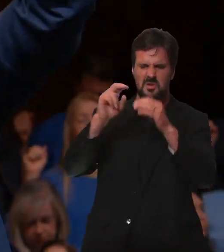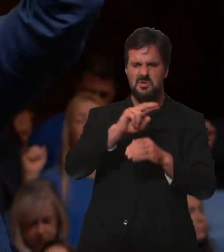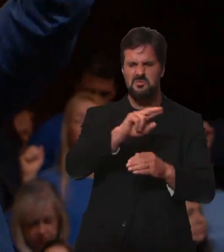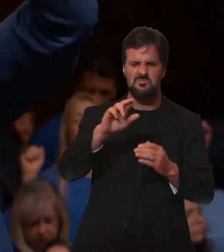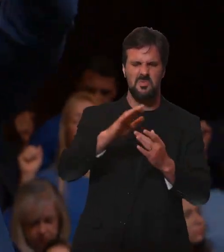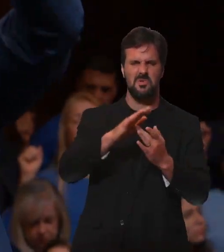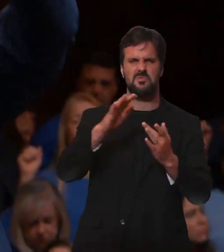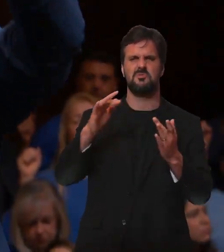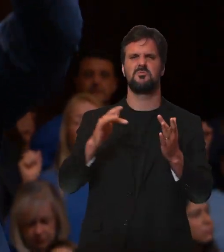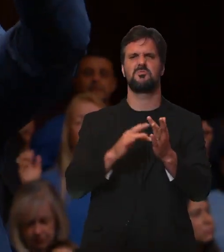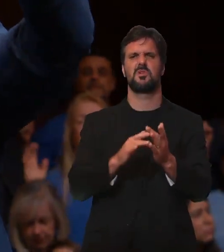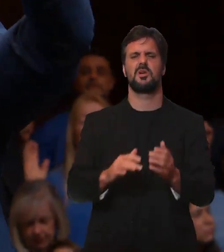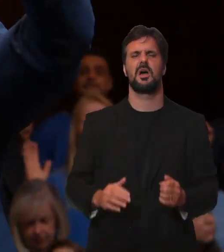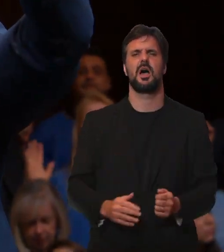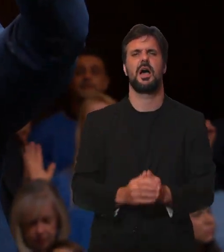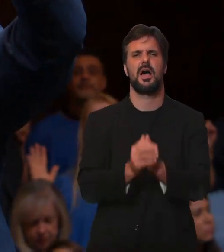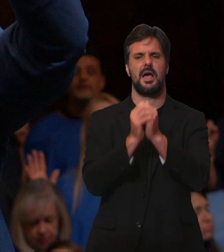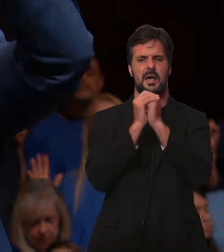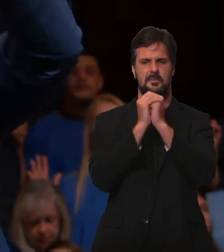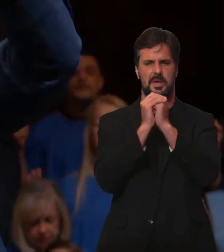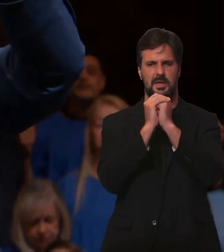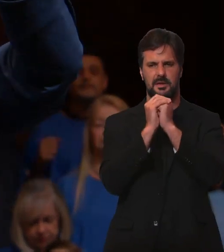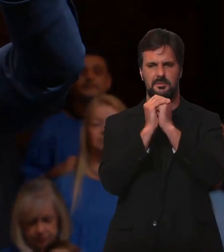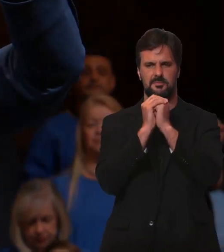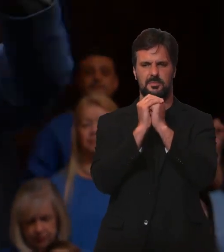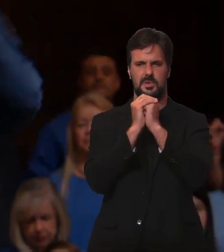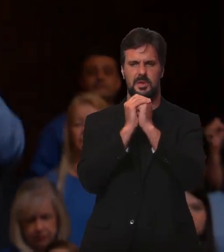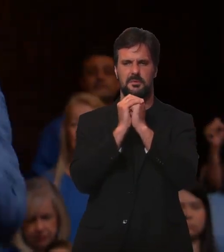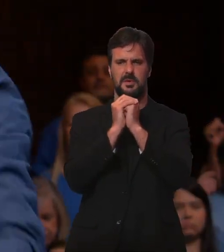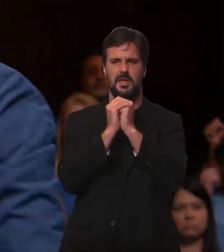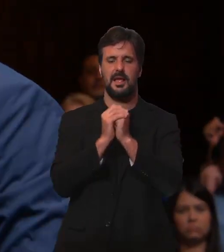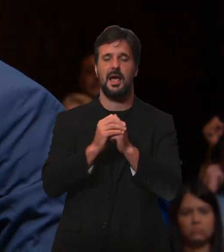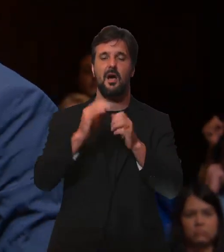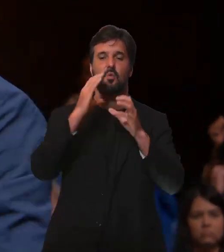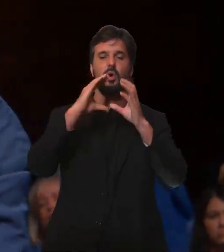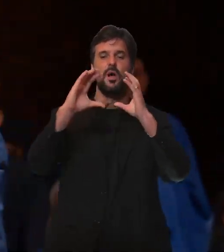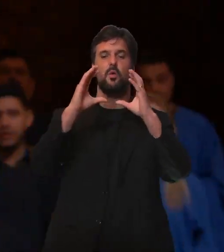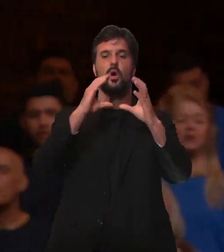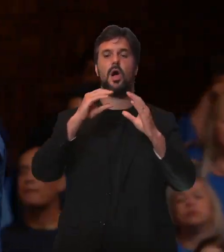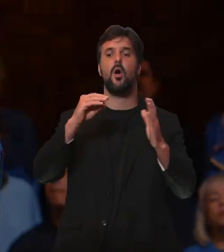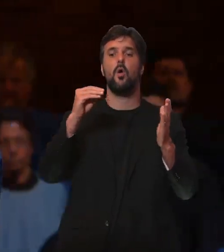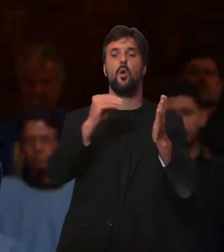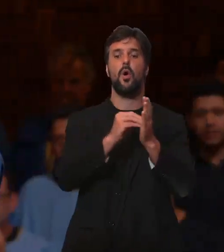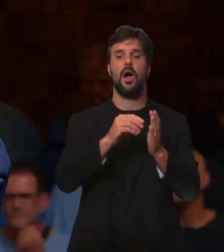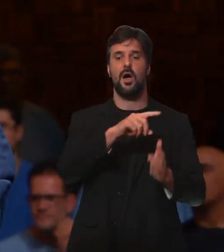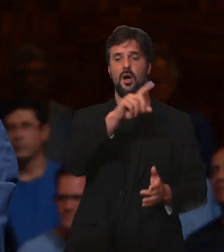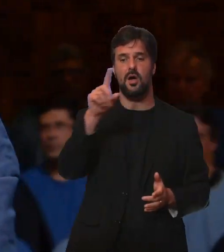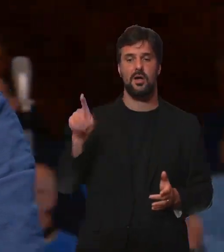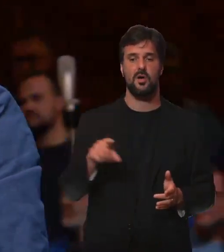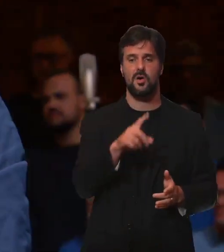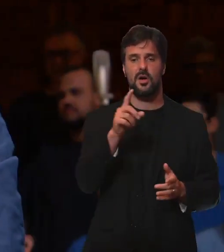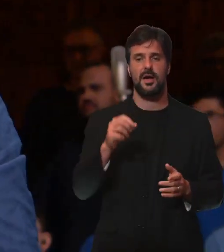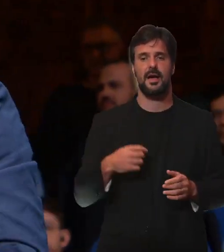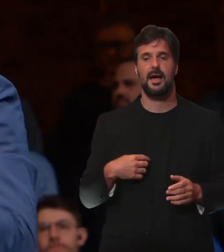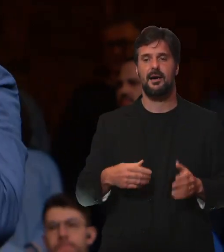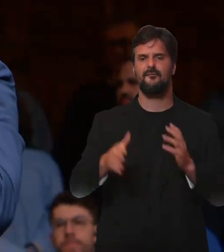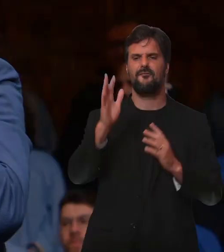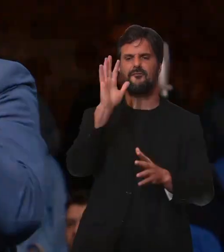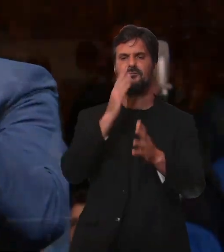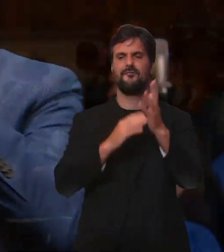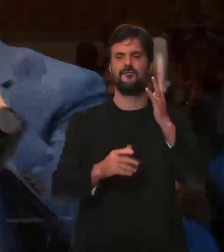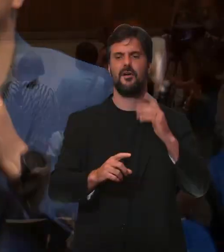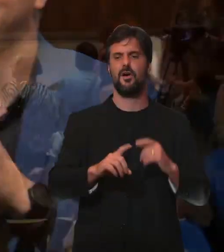nome de Jesus. Amém. Vamos cantar essa última canção. Celebra com a gente.